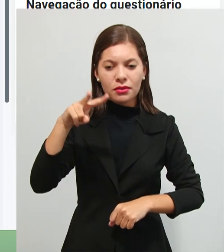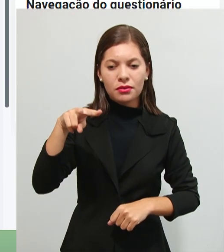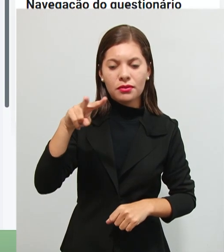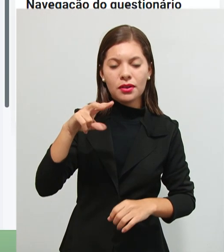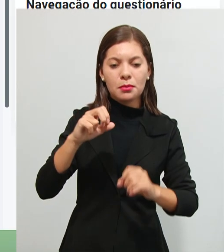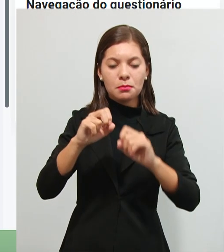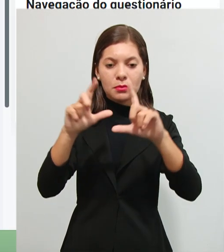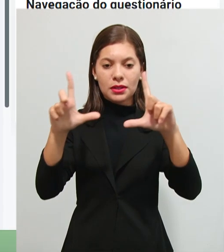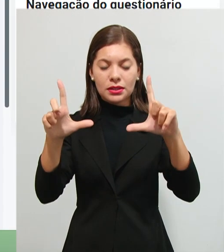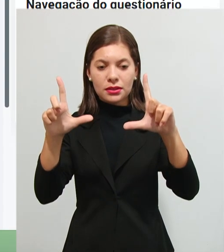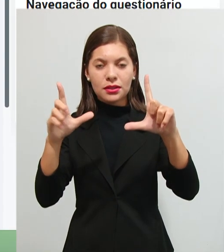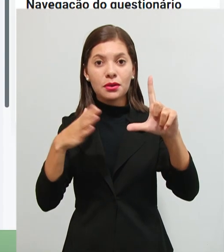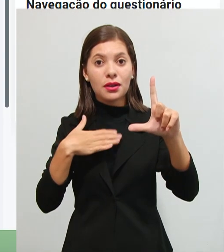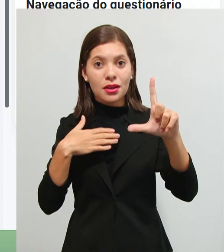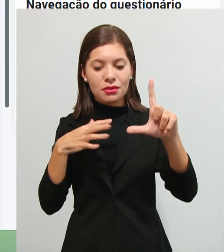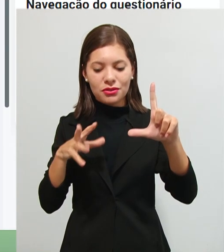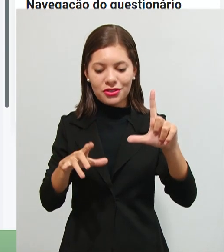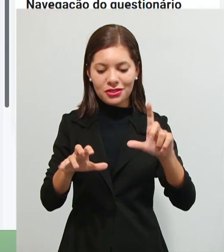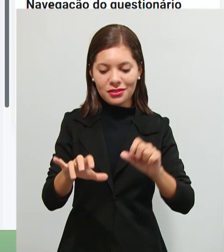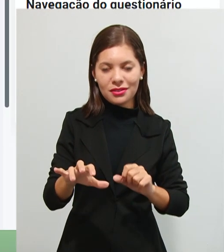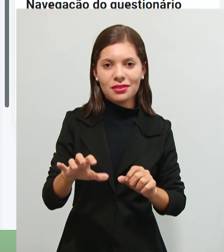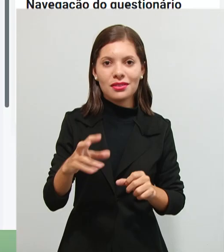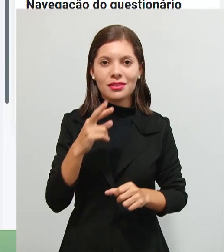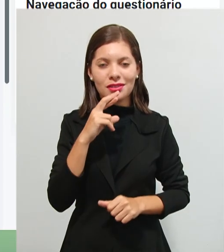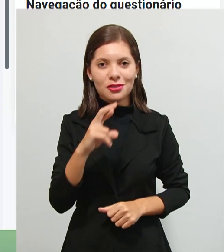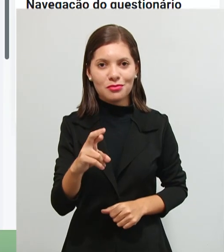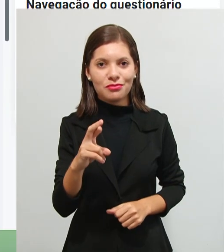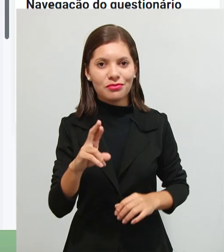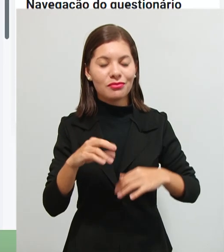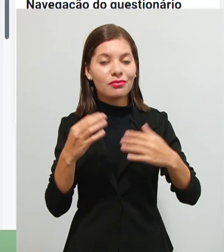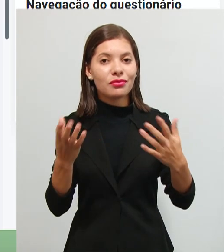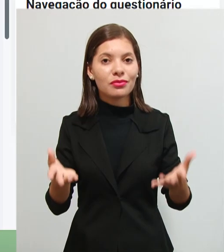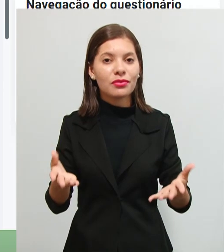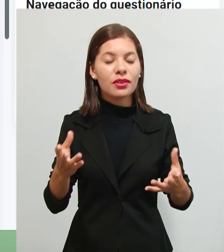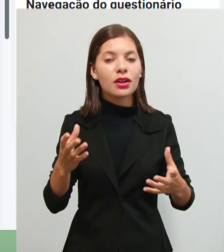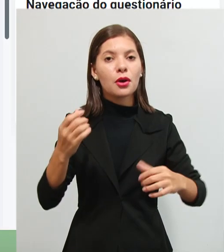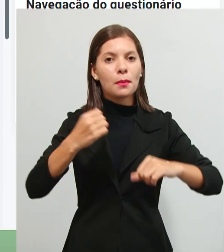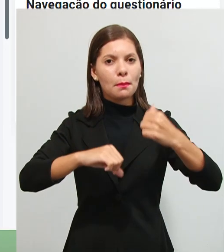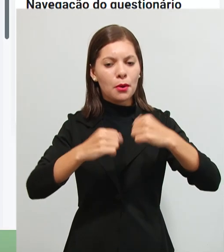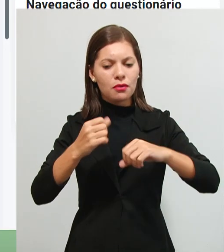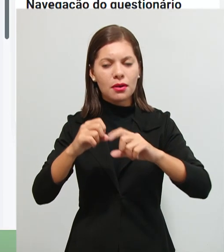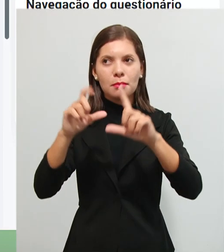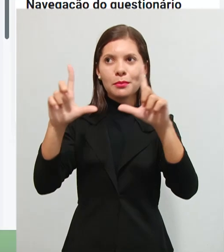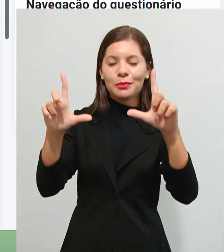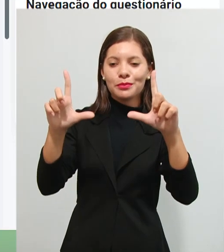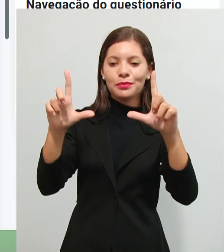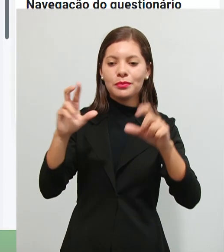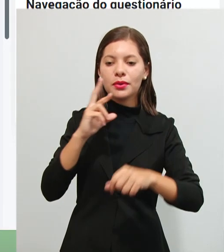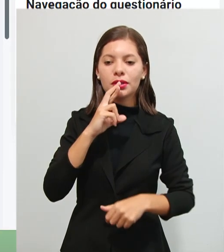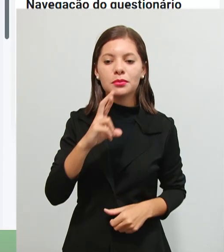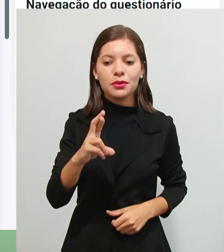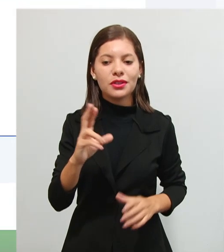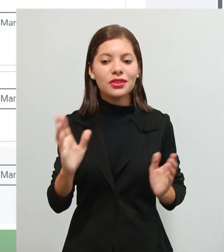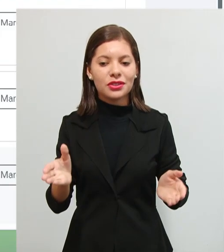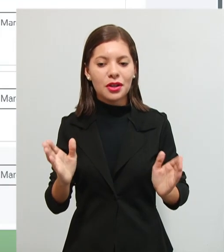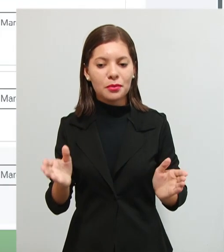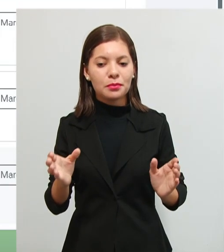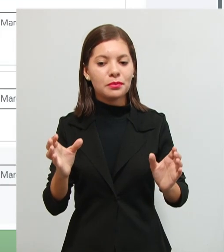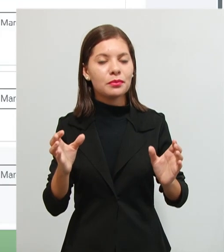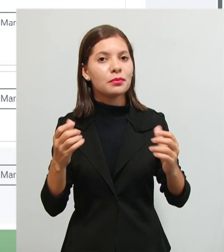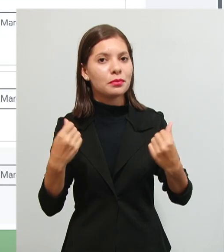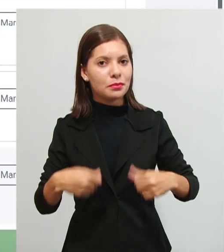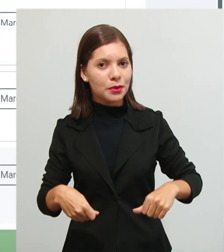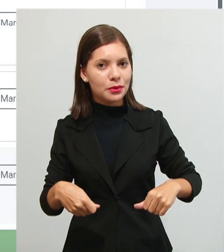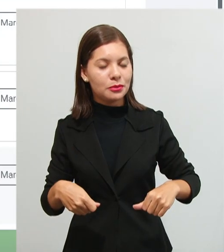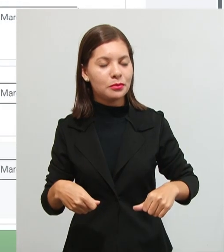apareceu para eu digitar a resposta. Então a prova já está visível e já poderia ser respondida, ok?